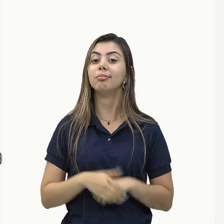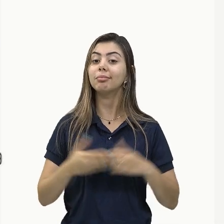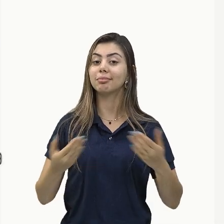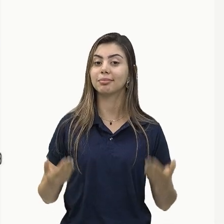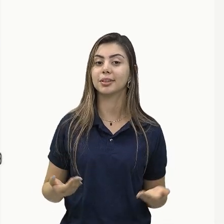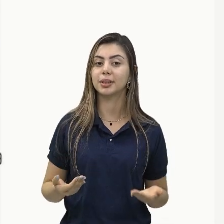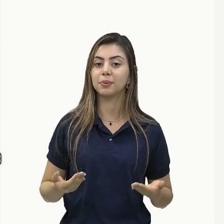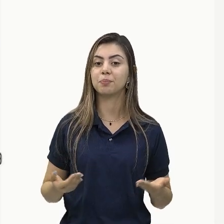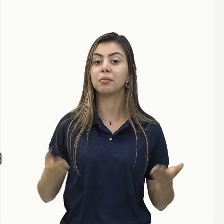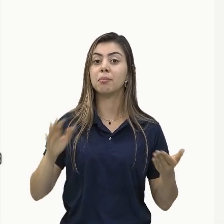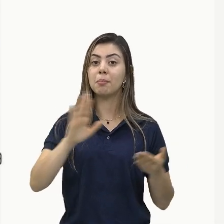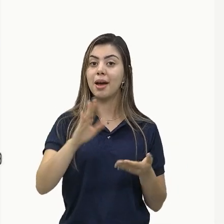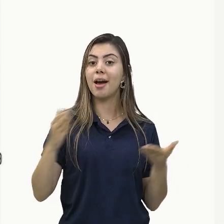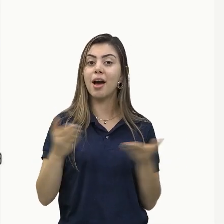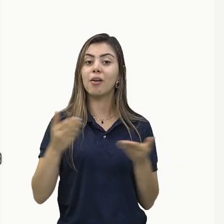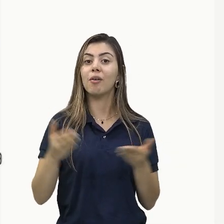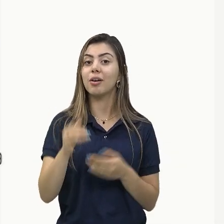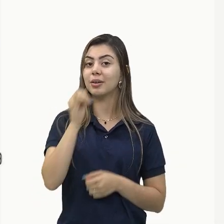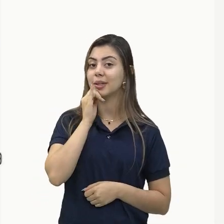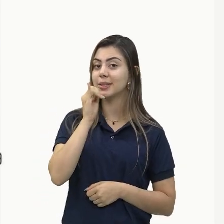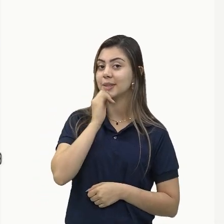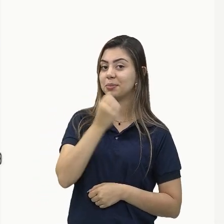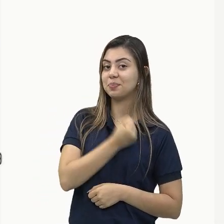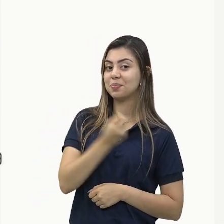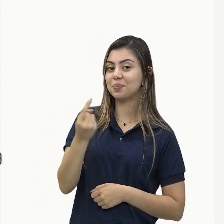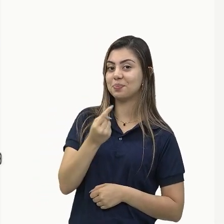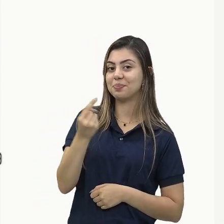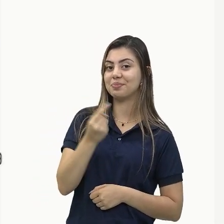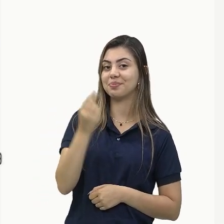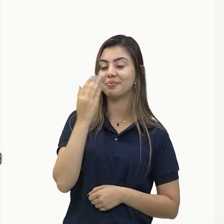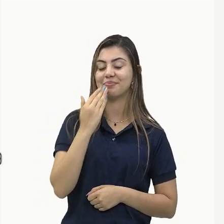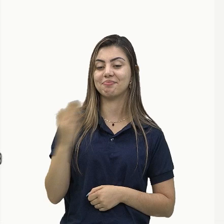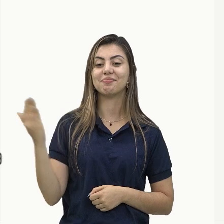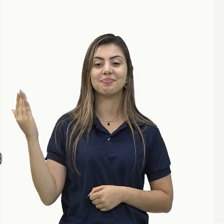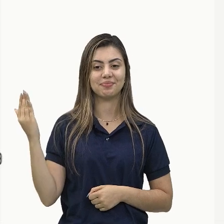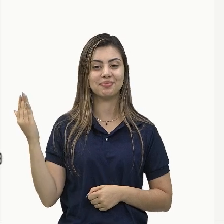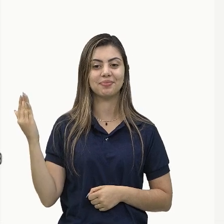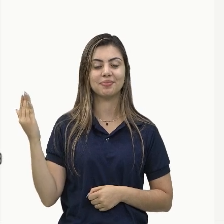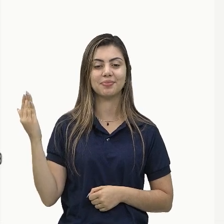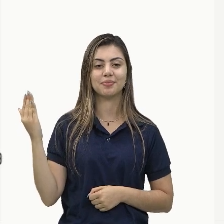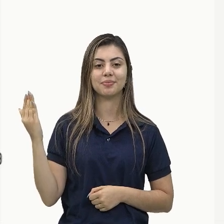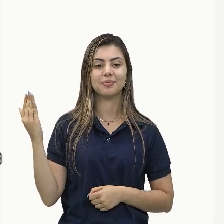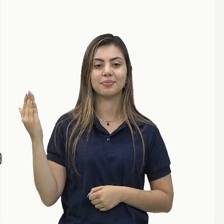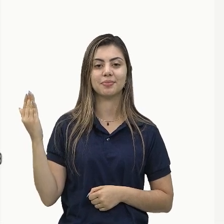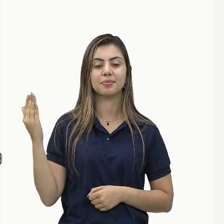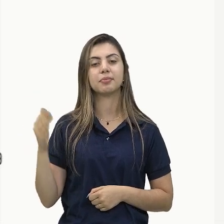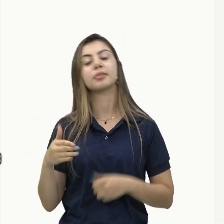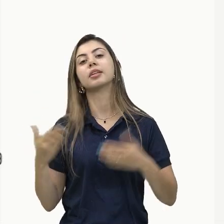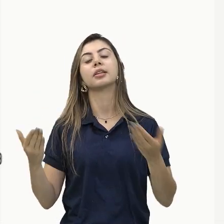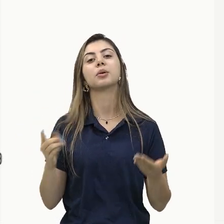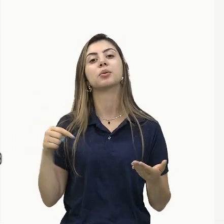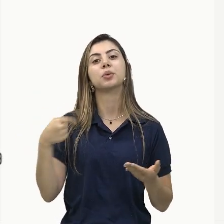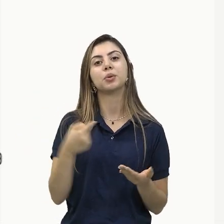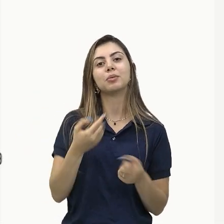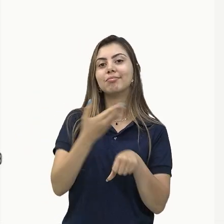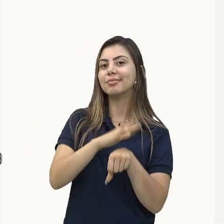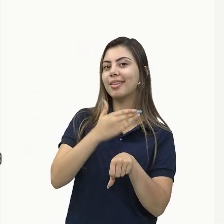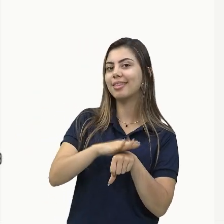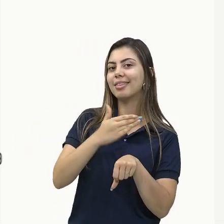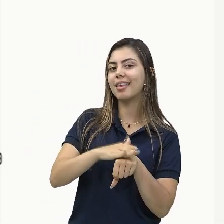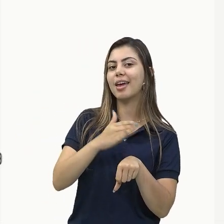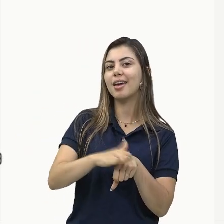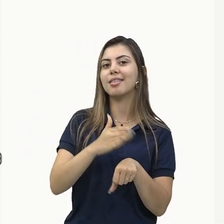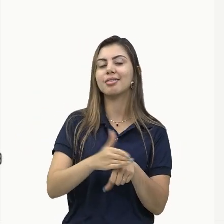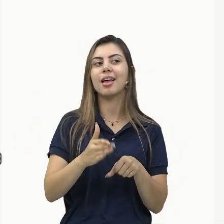agora nós vamos ao nosso exemplo da aula de hoje, né? O exemplo para que a gente possa colocar em prática toda